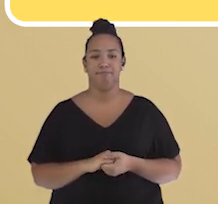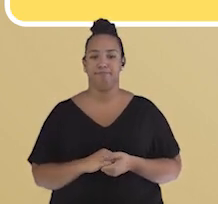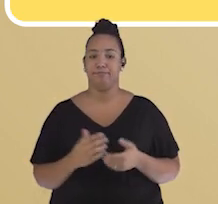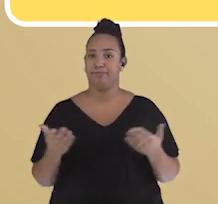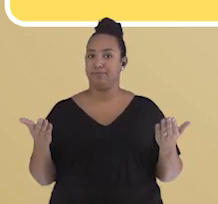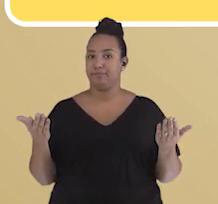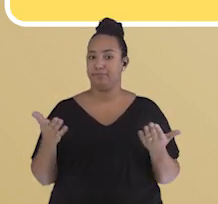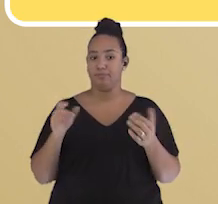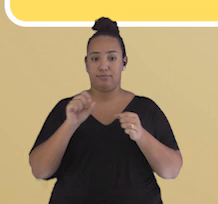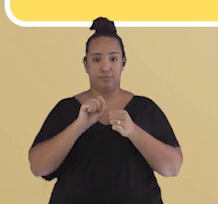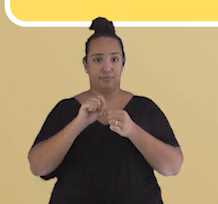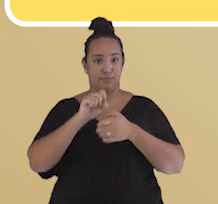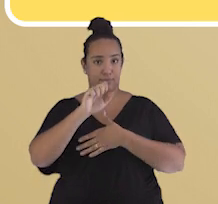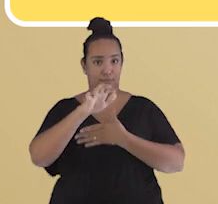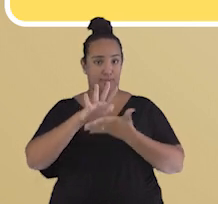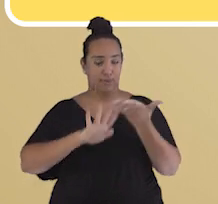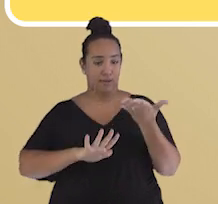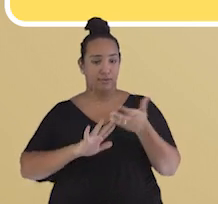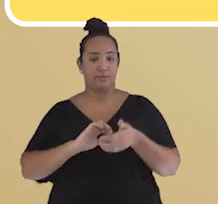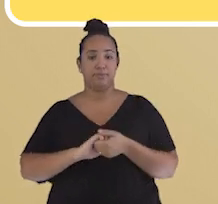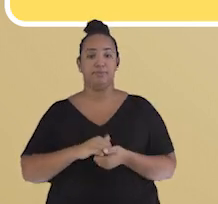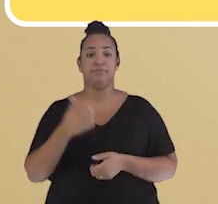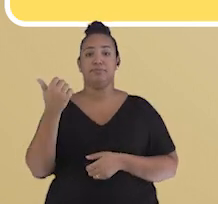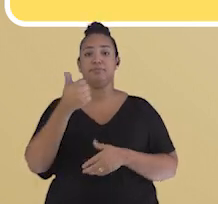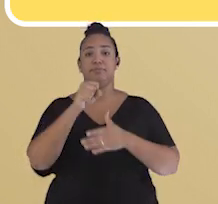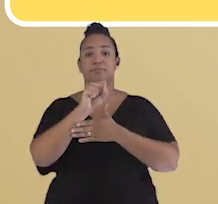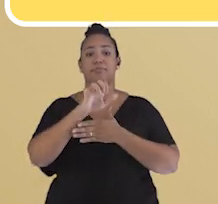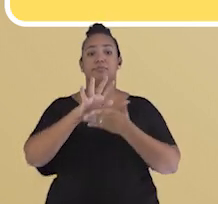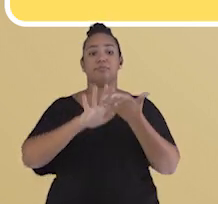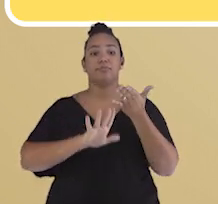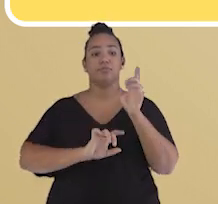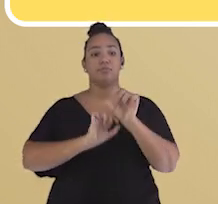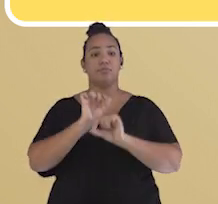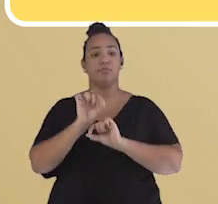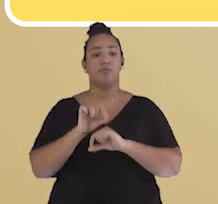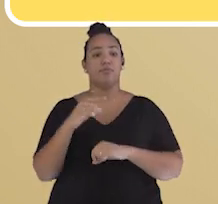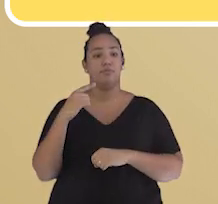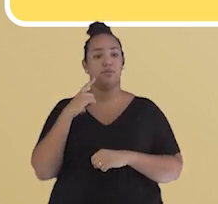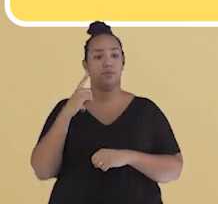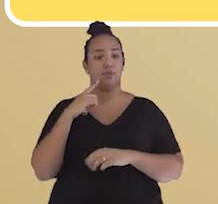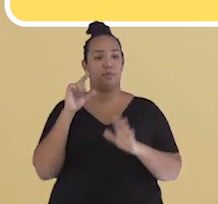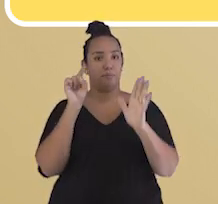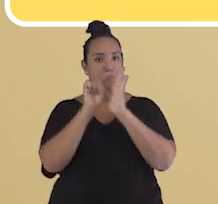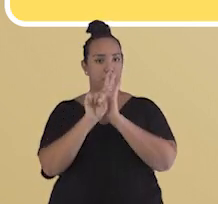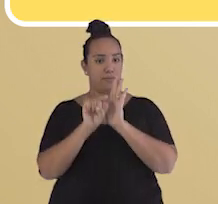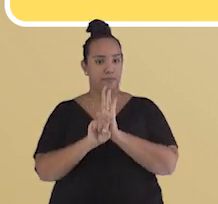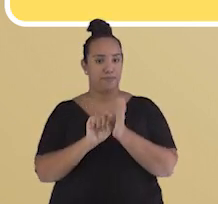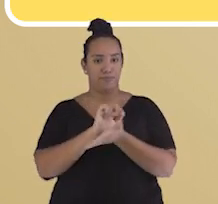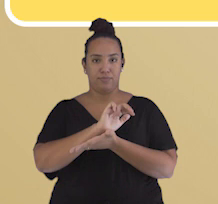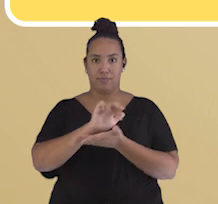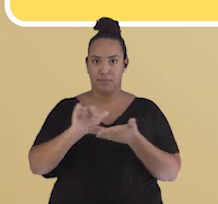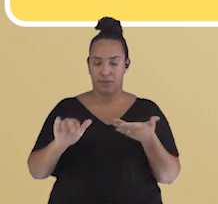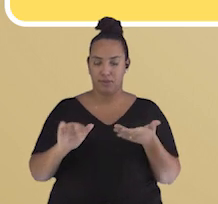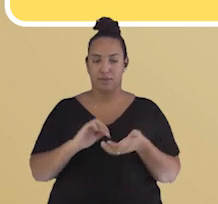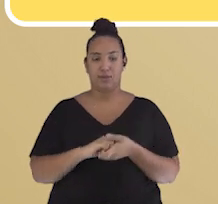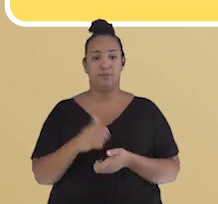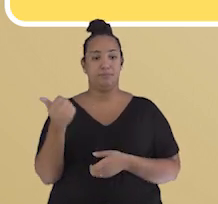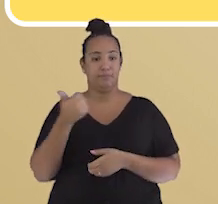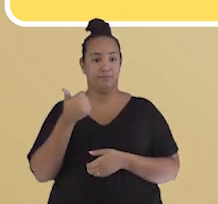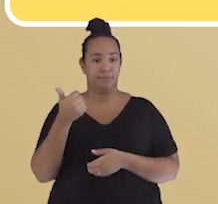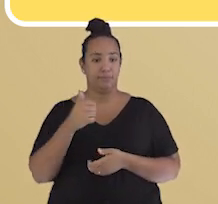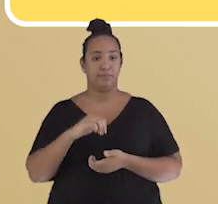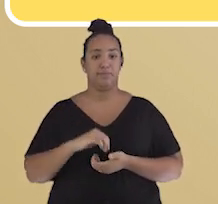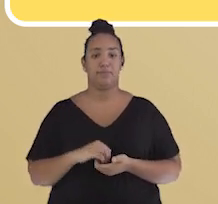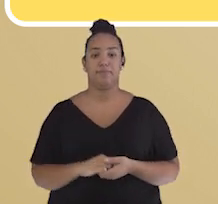vamos realizar algumas atividades. A primeira atividade é o questionário abaixo com as seguintes perguntas. Primeira